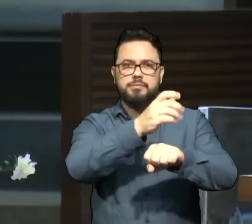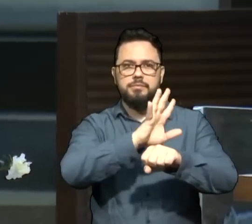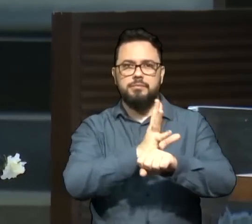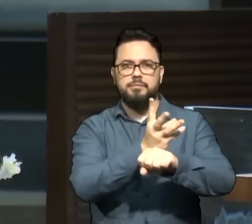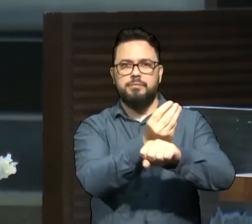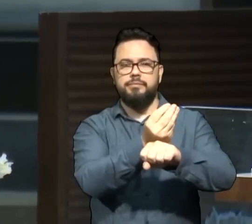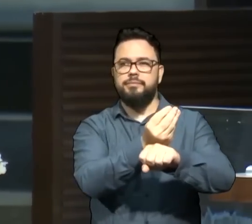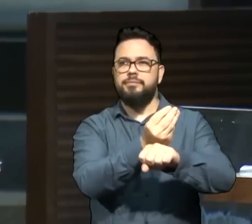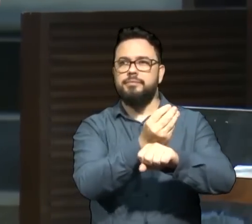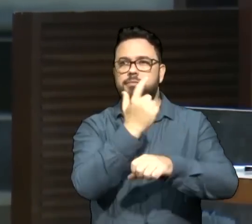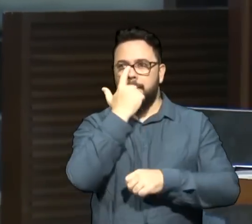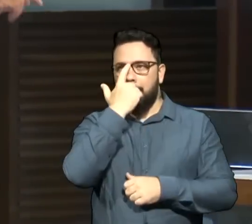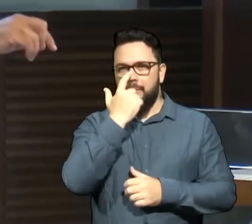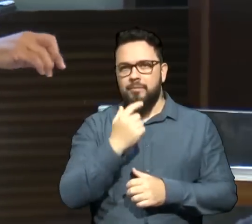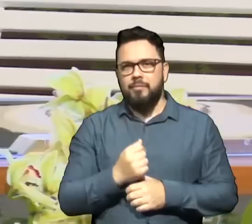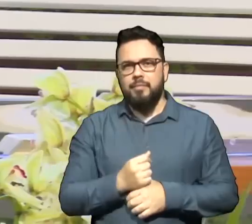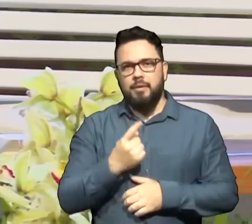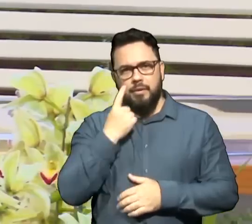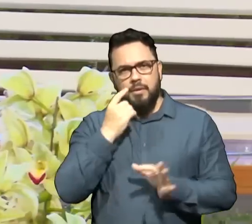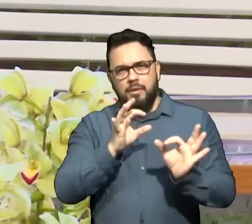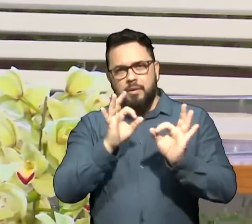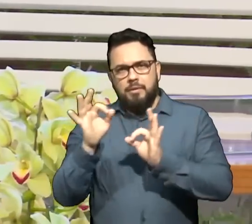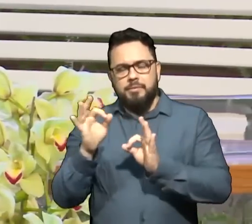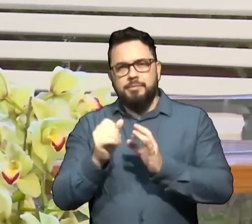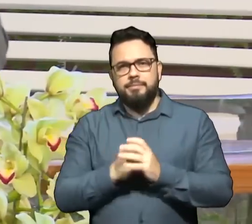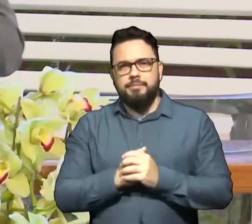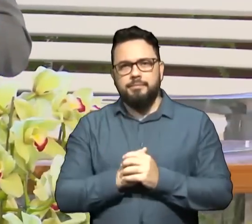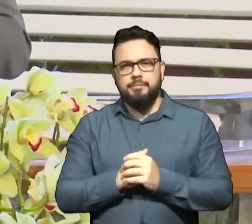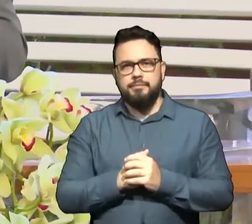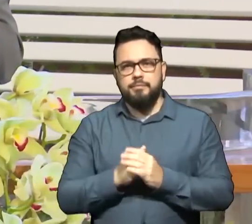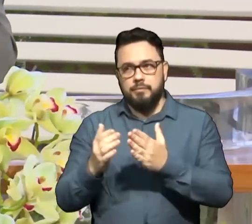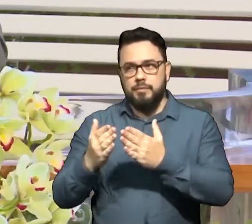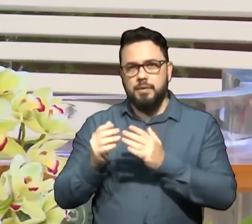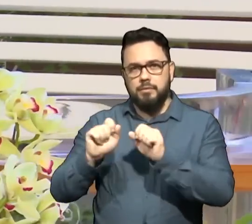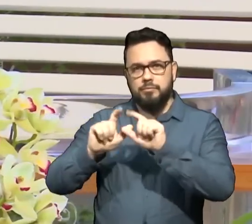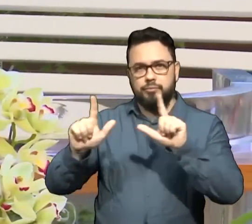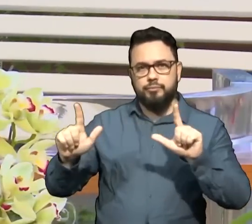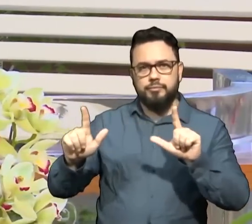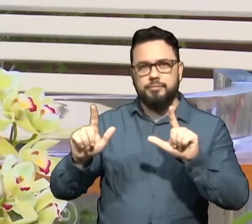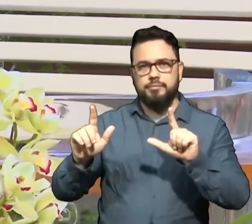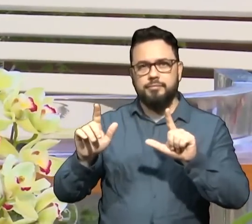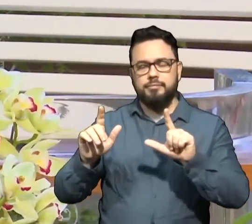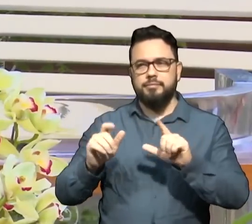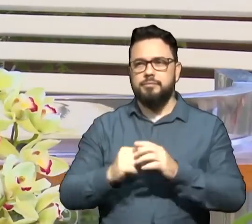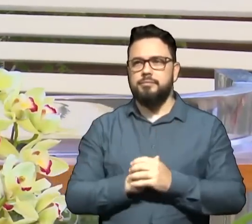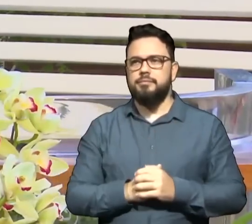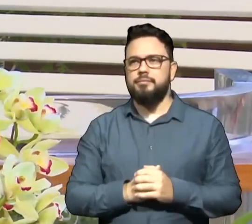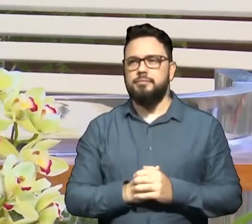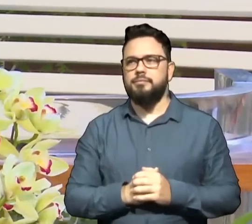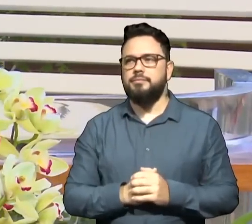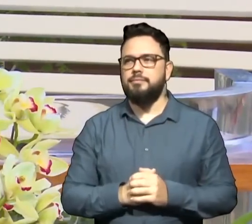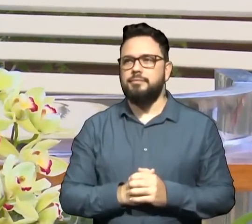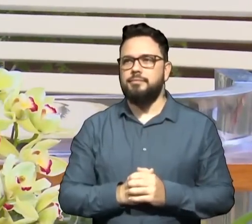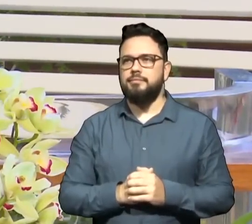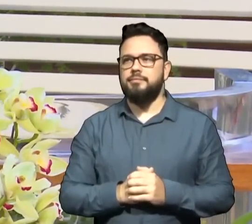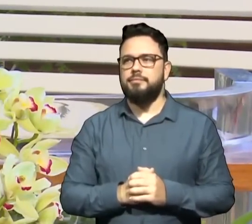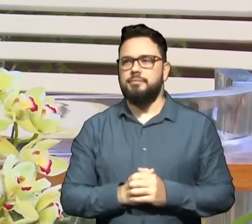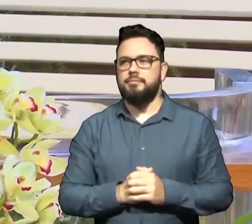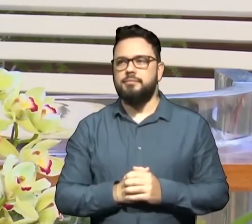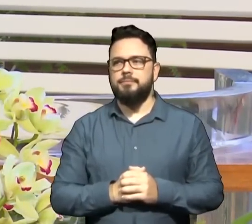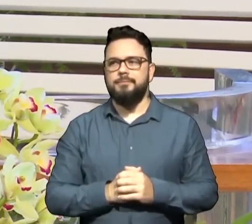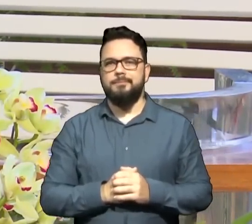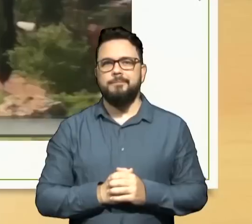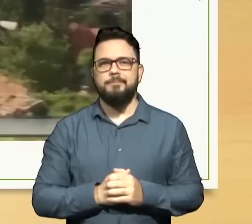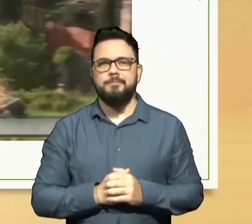Éfeso você em casa pode acompanhar solta por gentileza o p pessal do som aí aperta o play para mim por favor eh pode tirar o som do do do